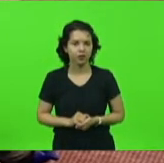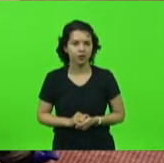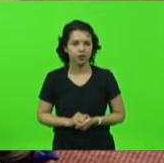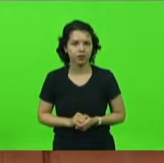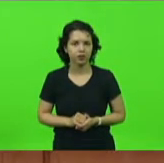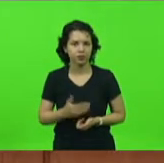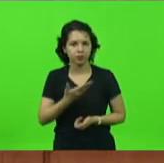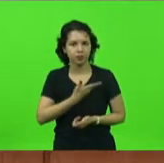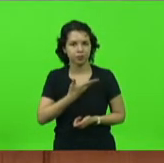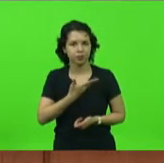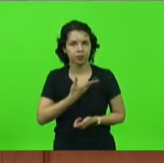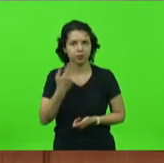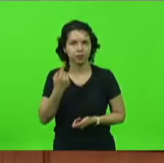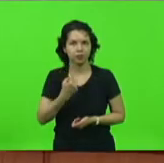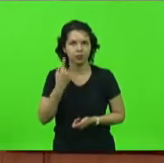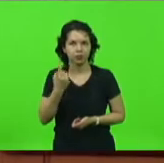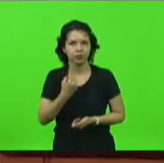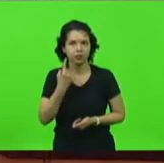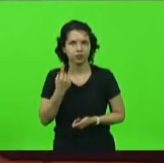colegas deputados,